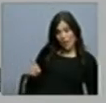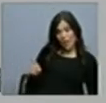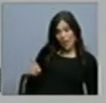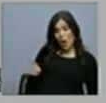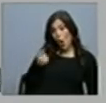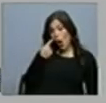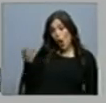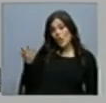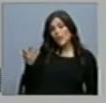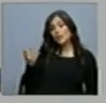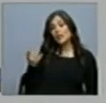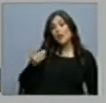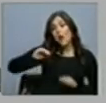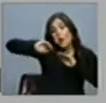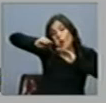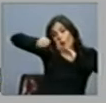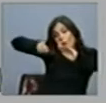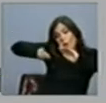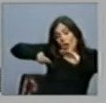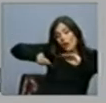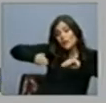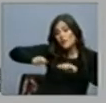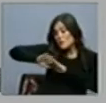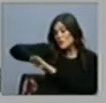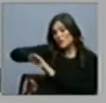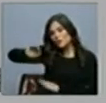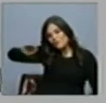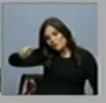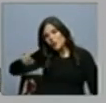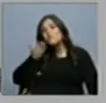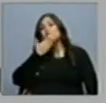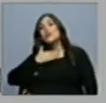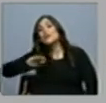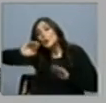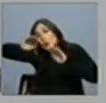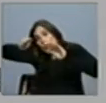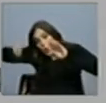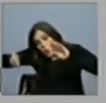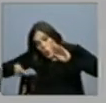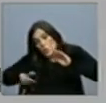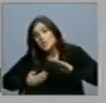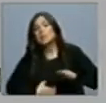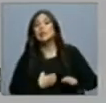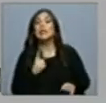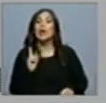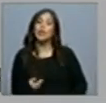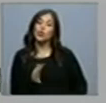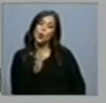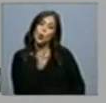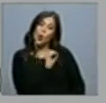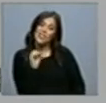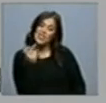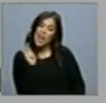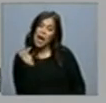Olha, o remanescente é aquele arco que nós estamos a ver nesta imagem do lado direito. Cristiana, aquele arco corresponde a cerca de 400 anos-luz